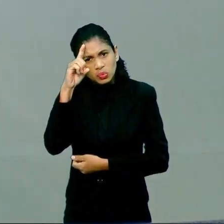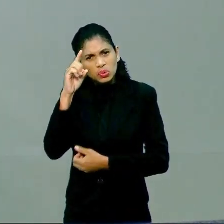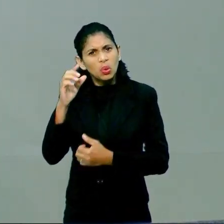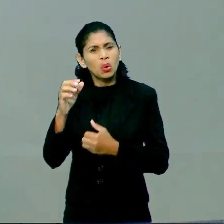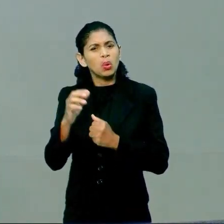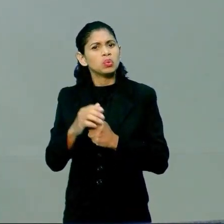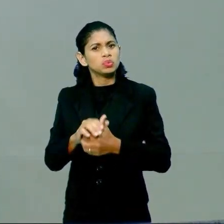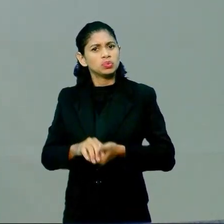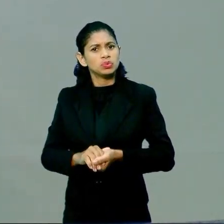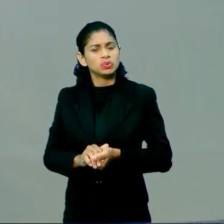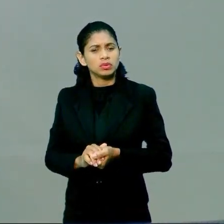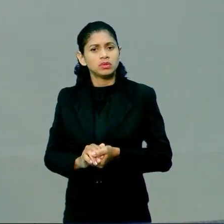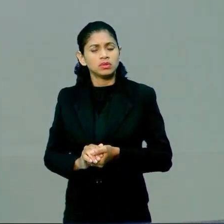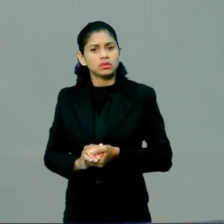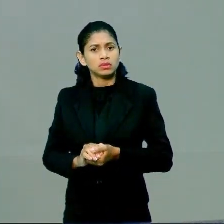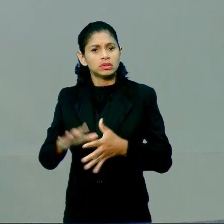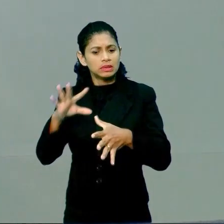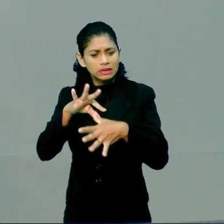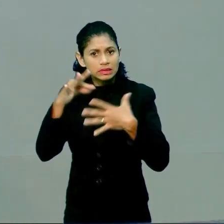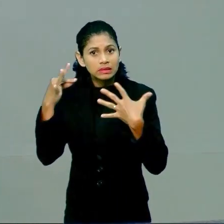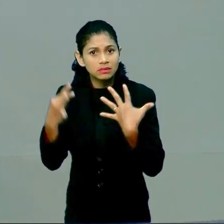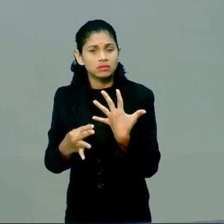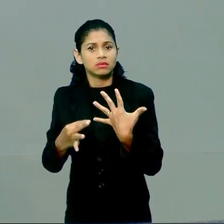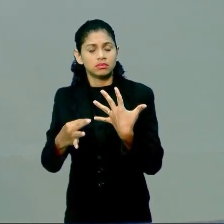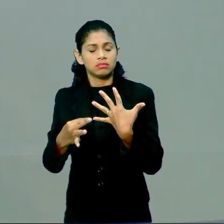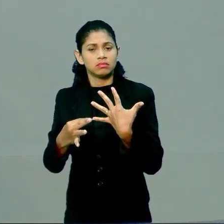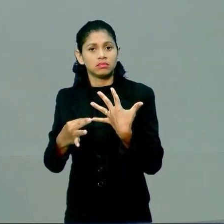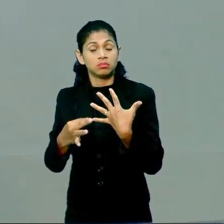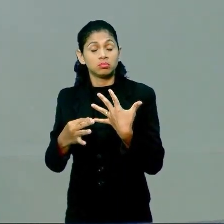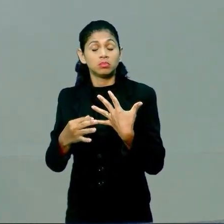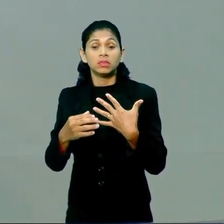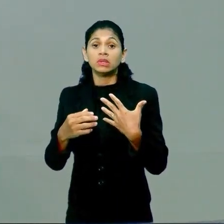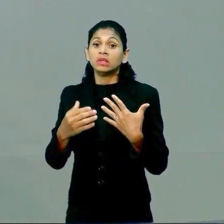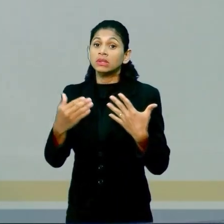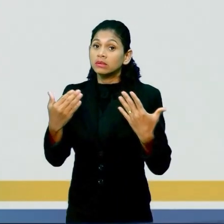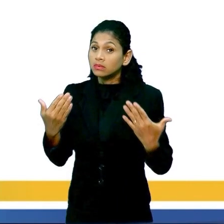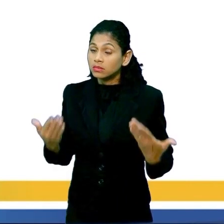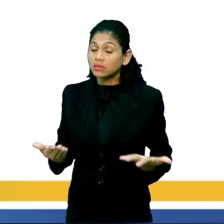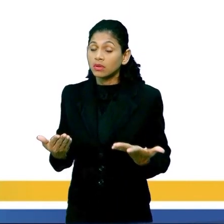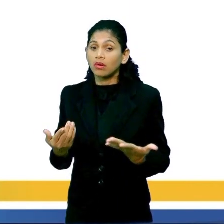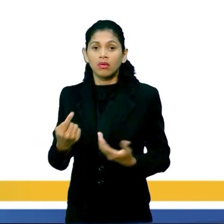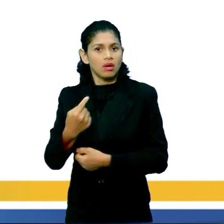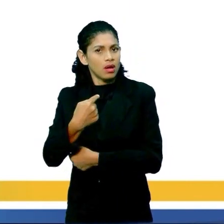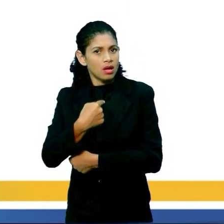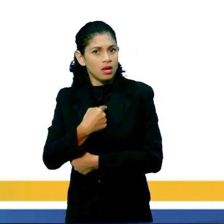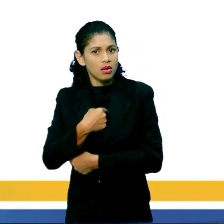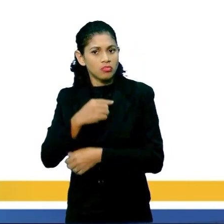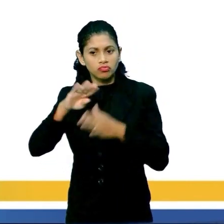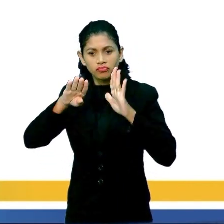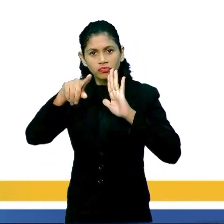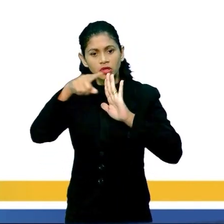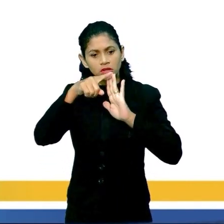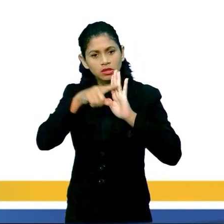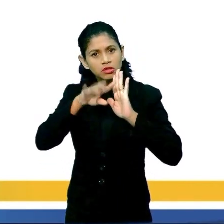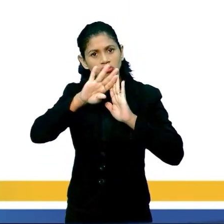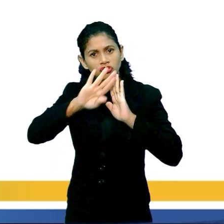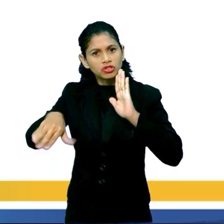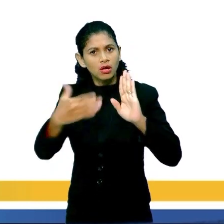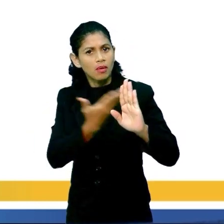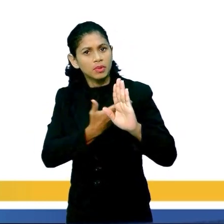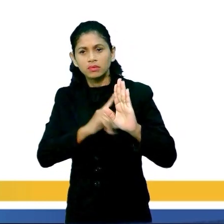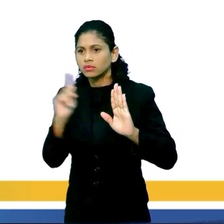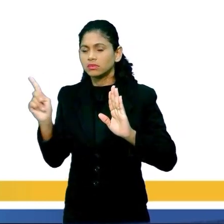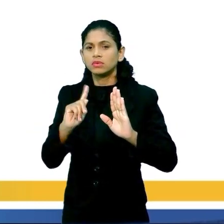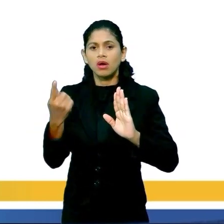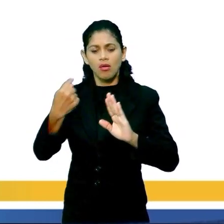excluir a pessoa eu vou excluir a mim mesmo eu mesmo deletar minha conta né E foi isso que ele fez olha lá ó me eliminava mim